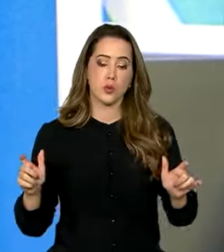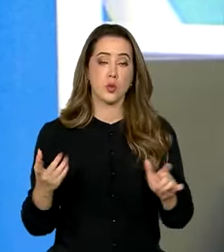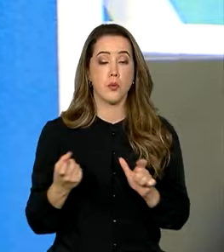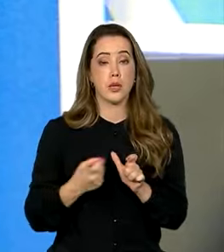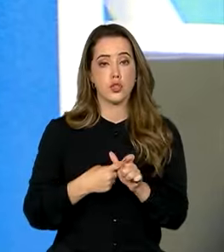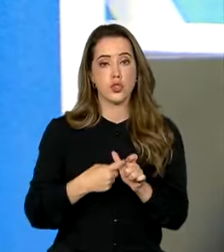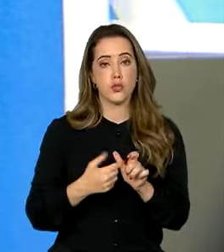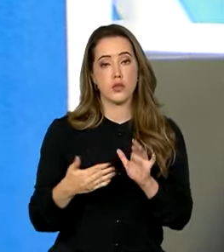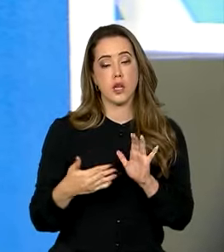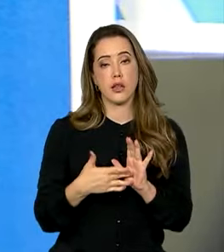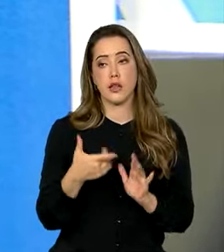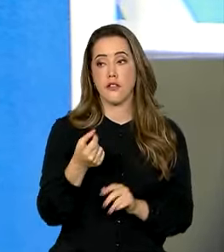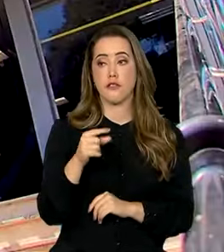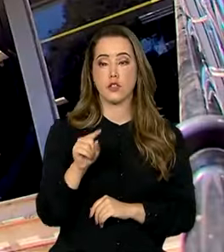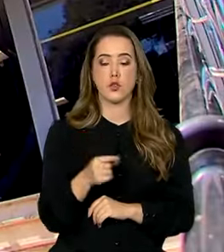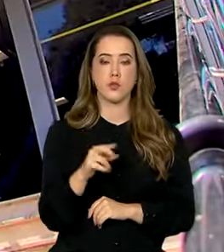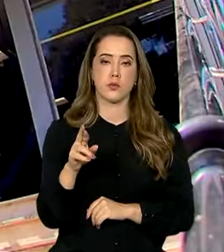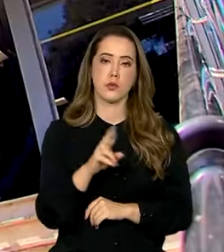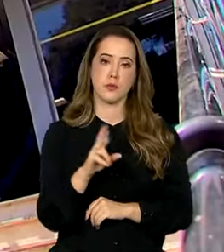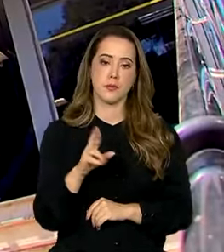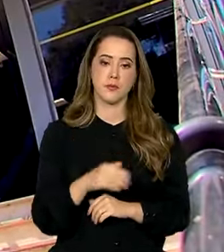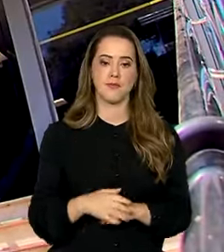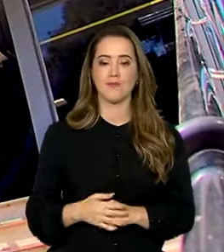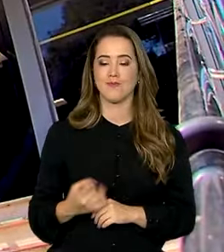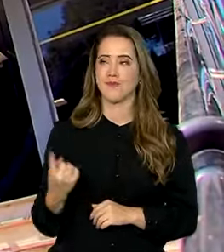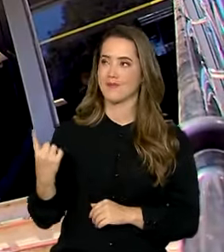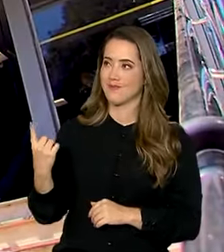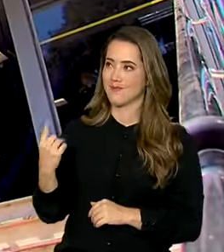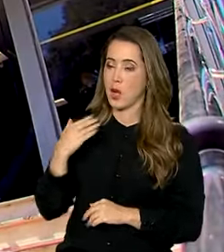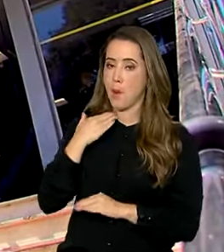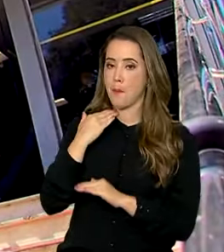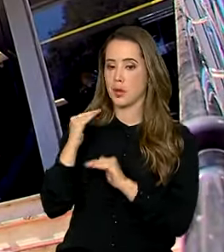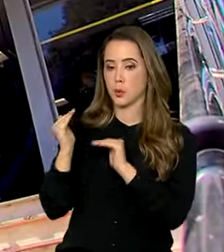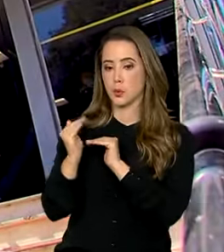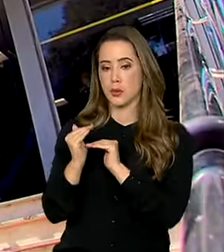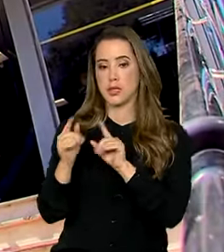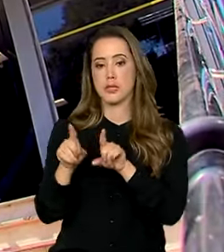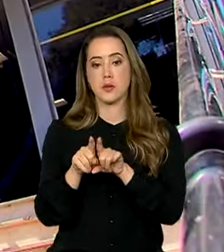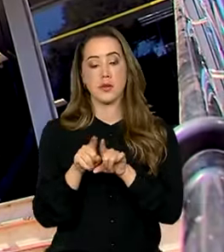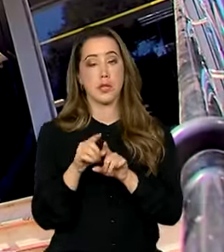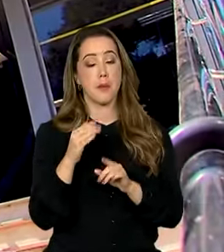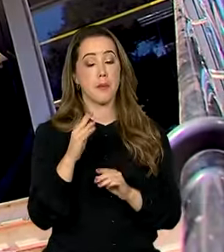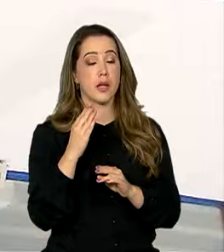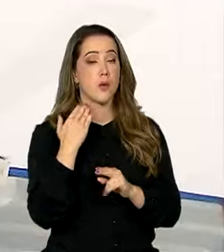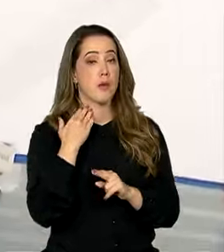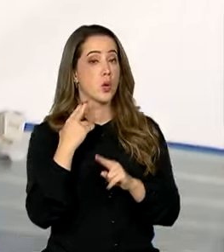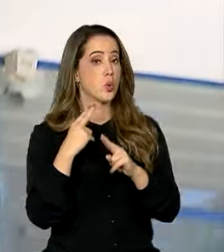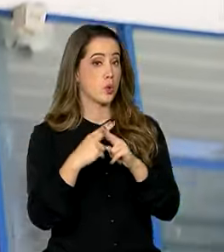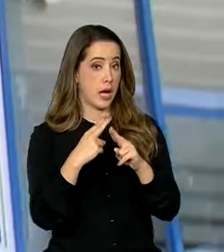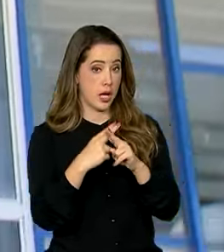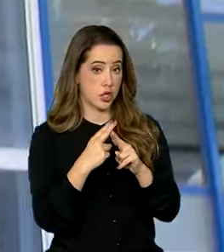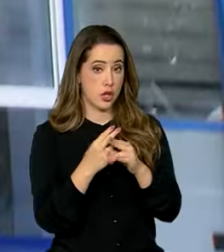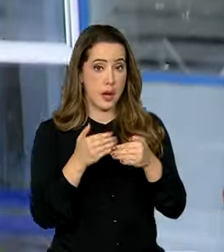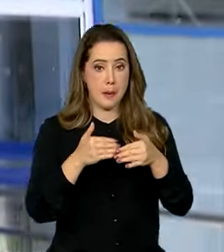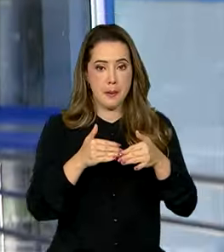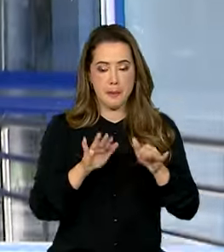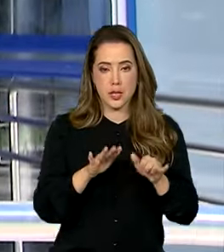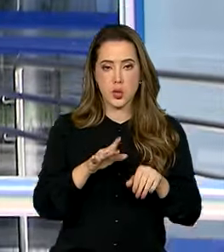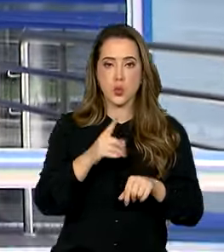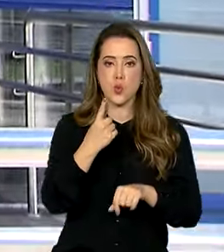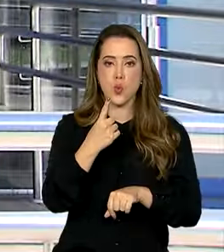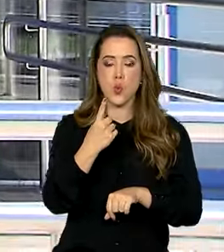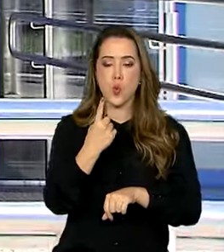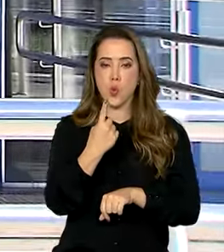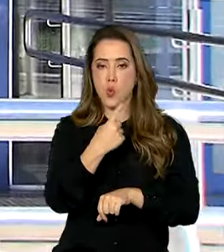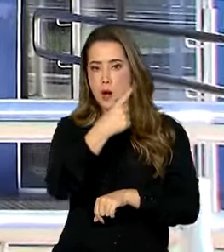débitos de até R$ 20 mil. O Banco do Brasil e a Caixa Econômica Federal abriram as agências